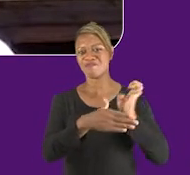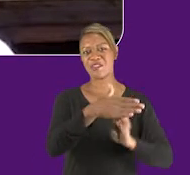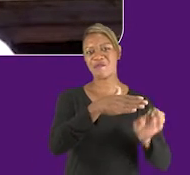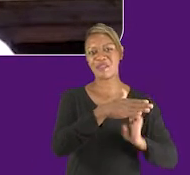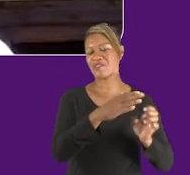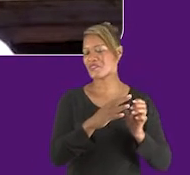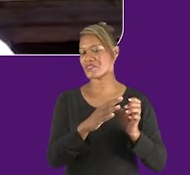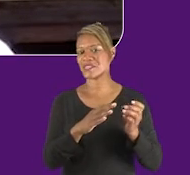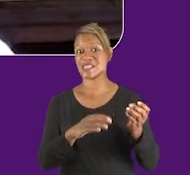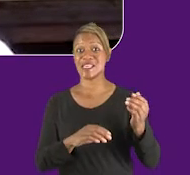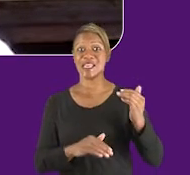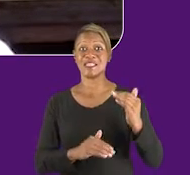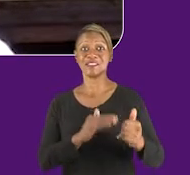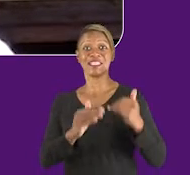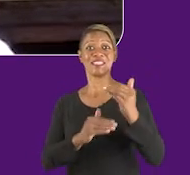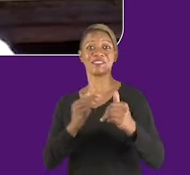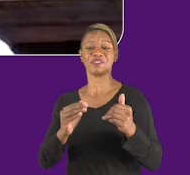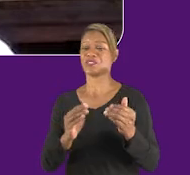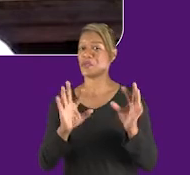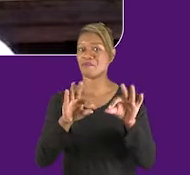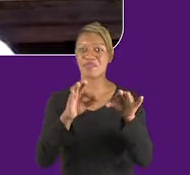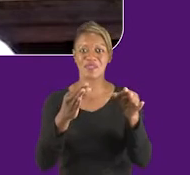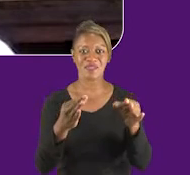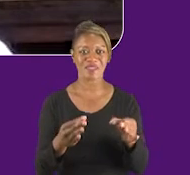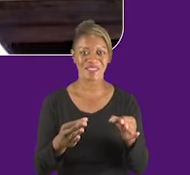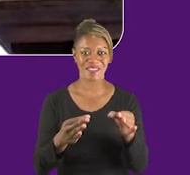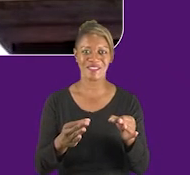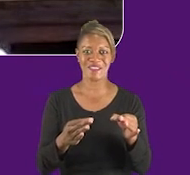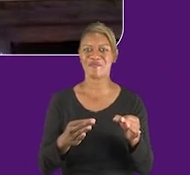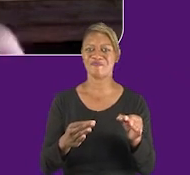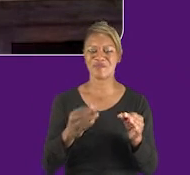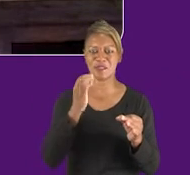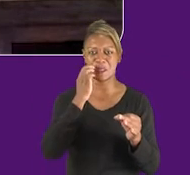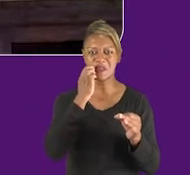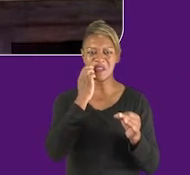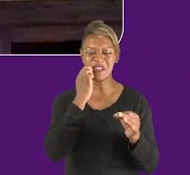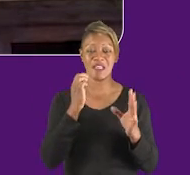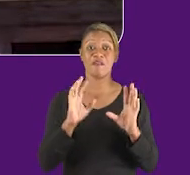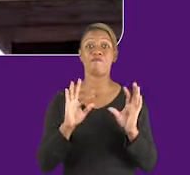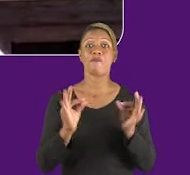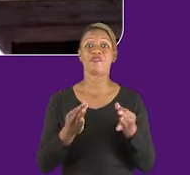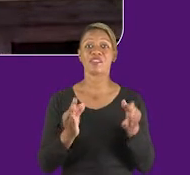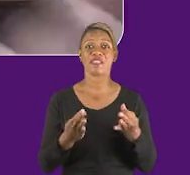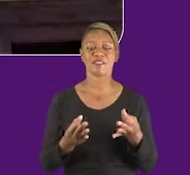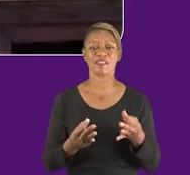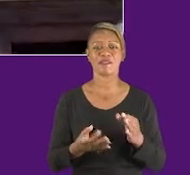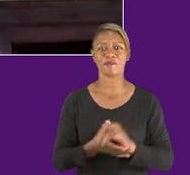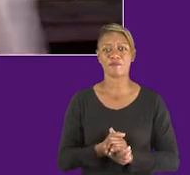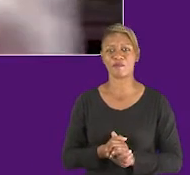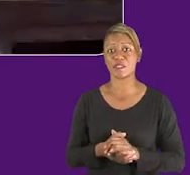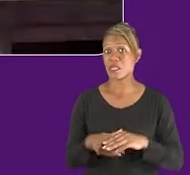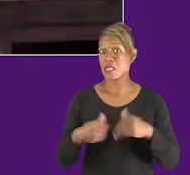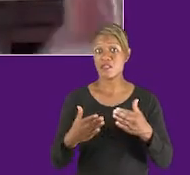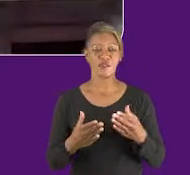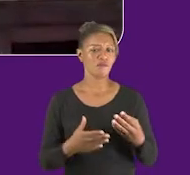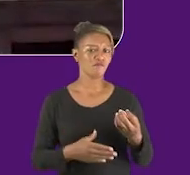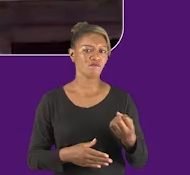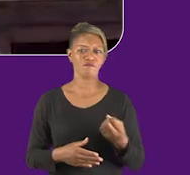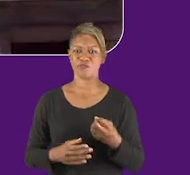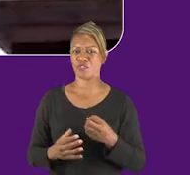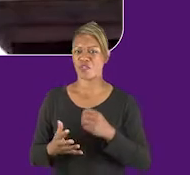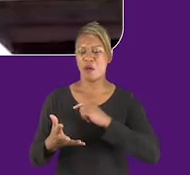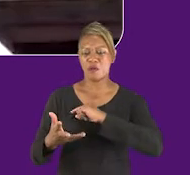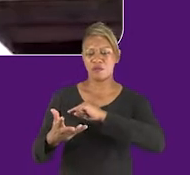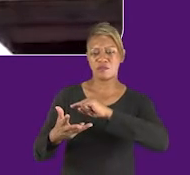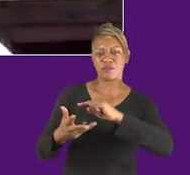posso dizer com muita tranquilidade muita certeza que foi um passo muito assertivo né Nós temos números né